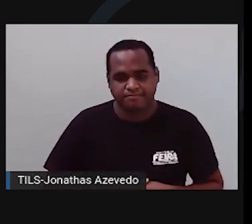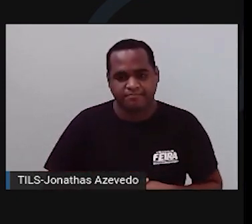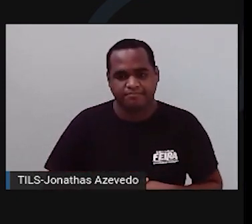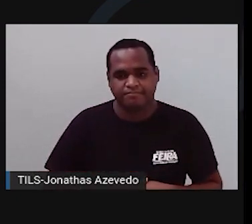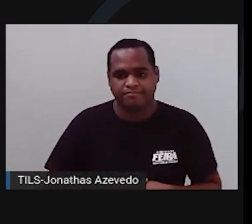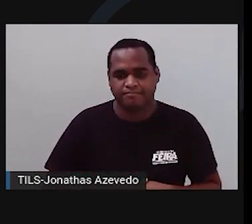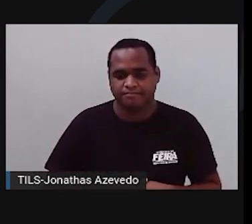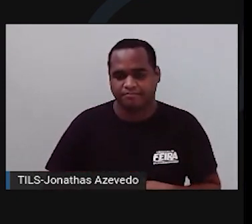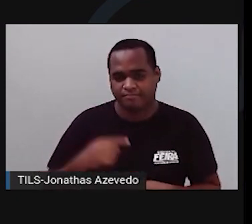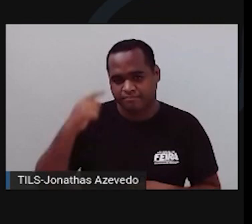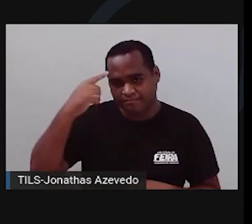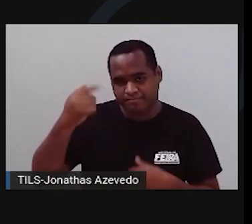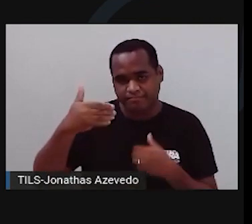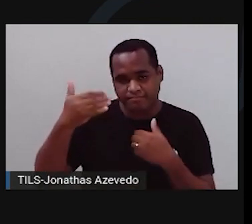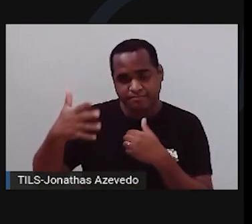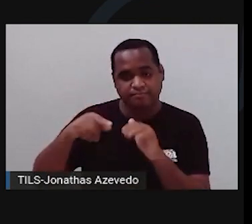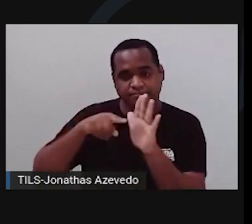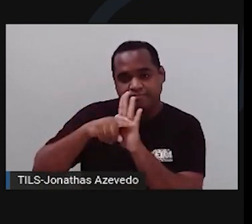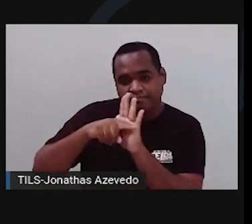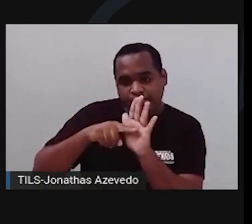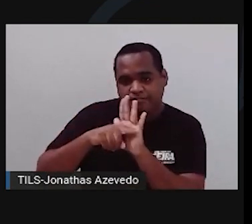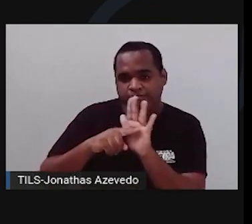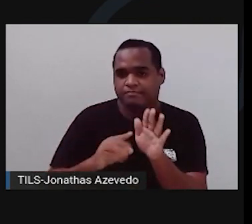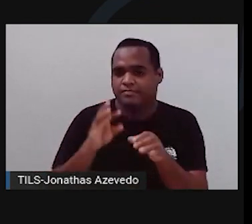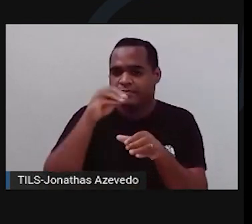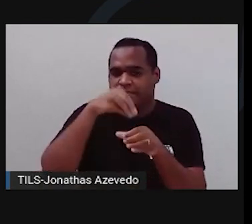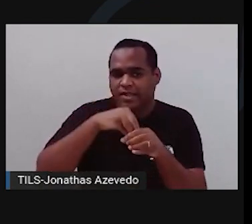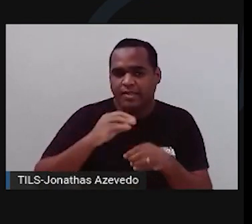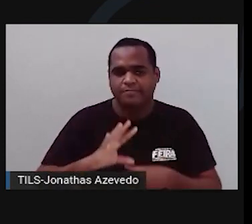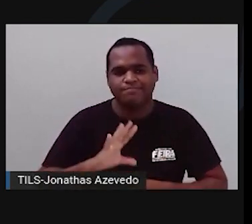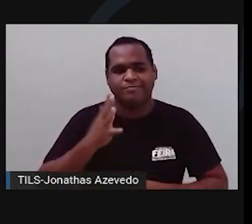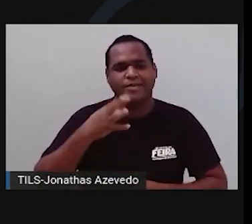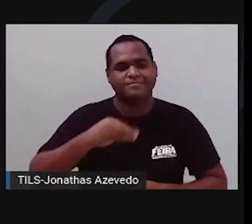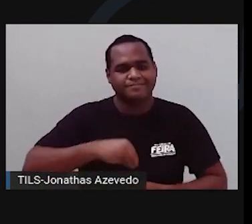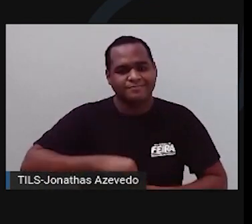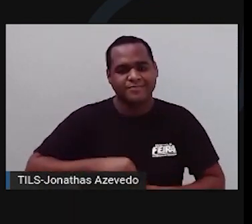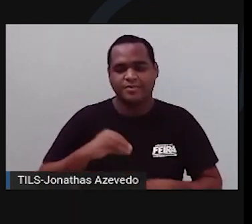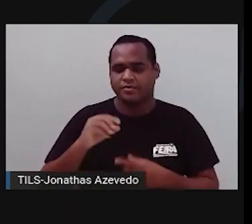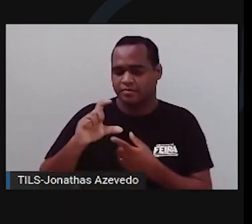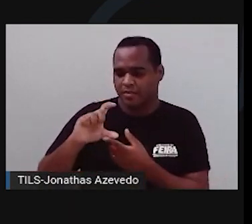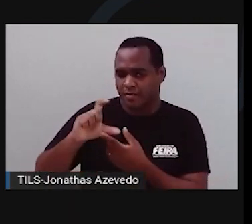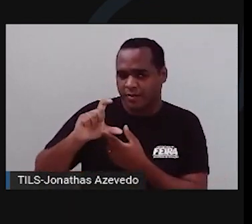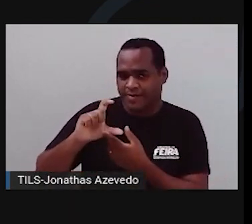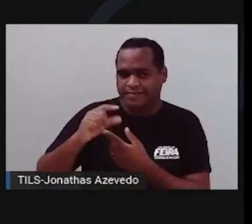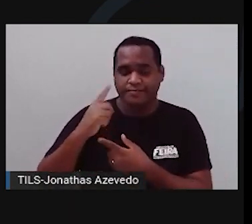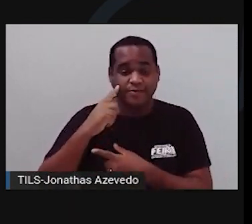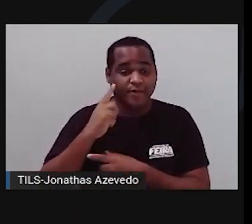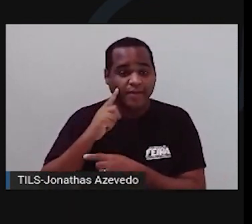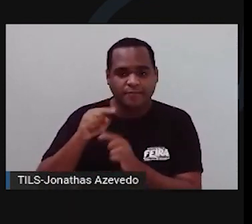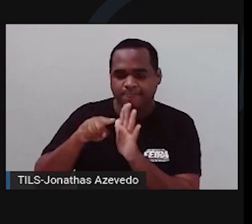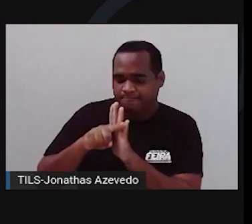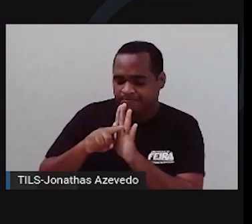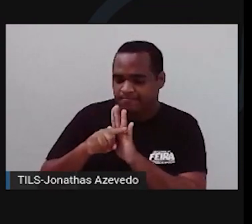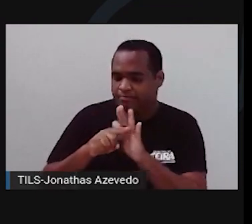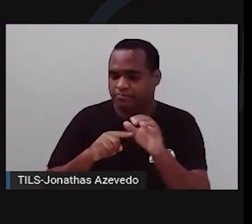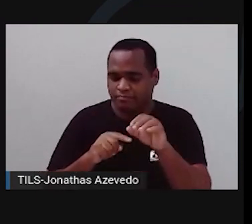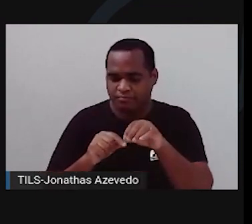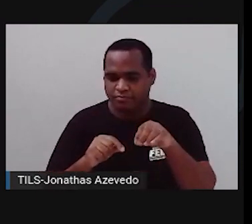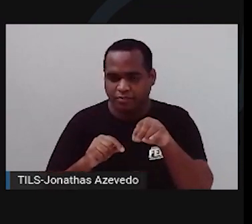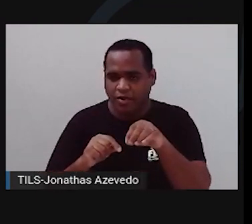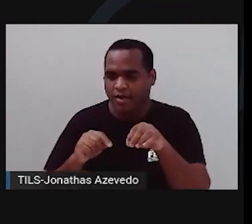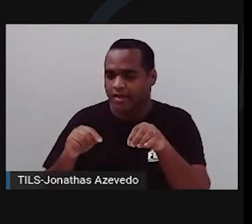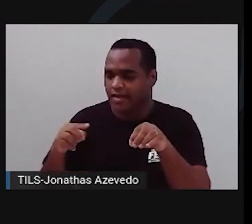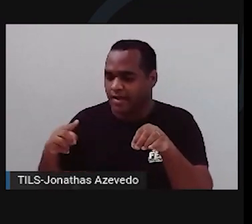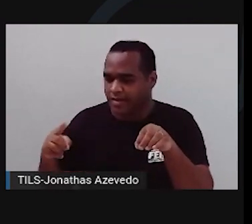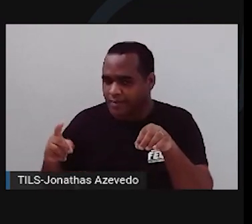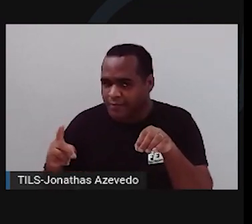Um dia antes da fertilização in vitro, o laboratório se prepara para receber os óvulos e espermatozoides para